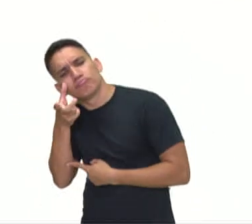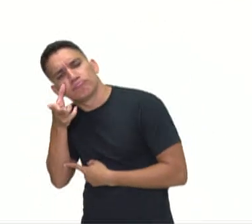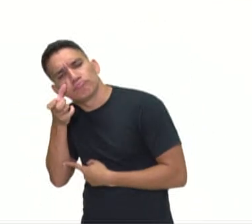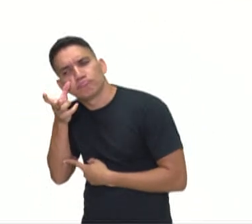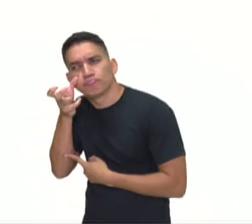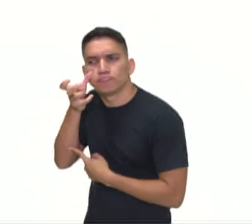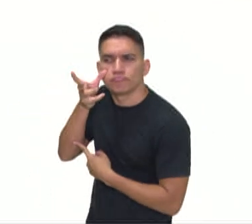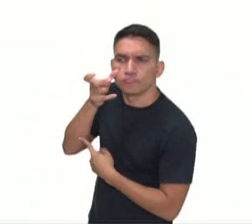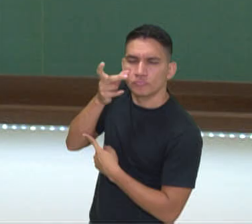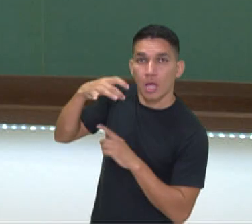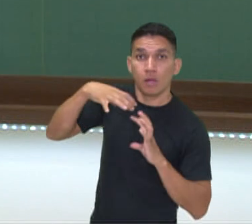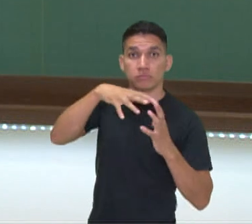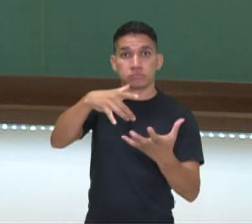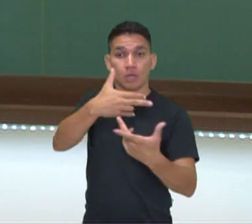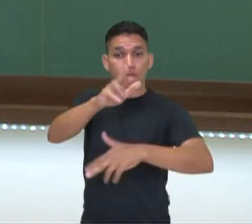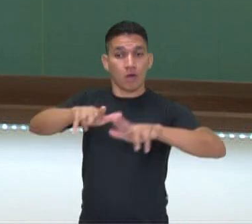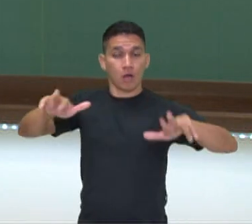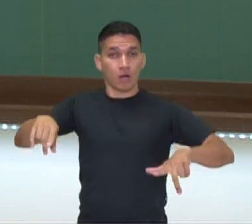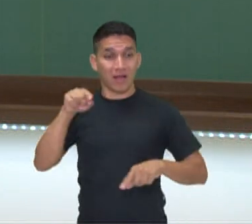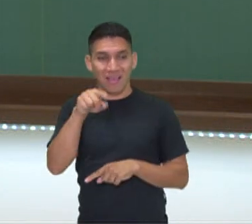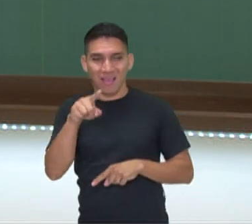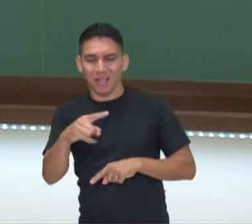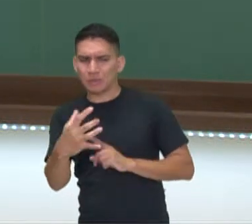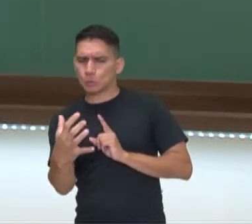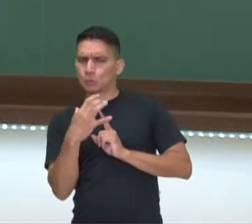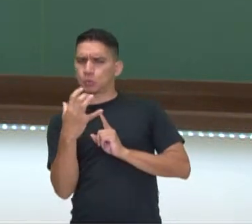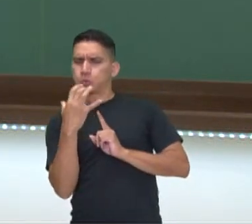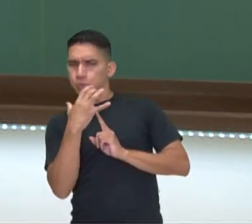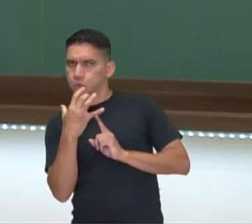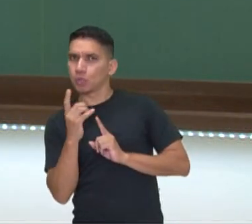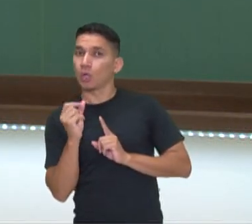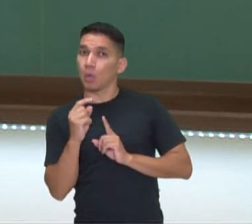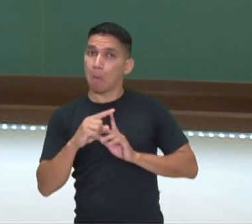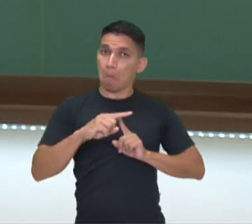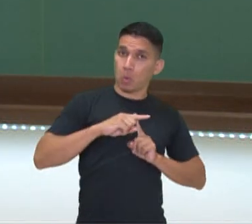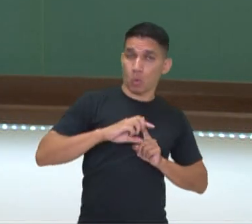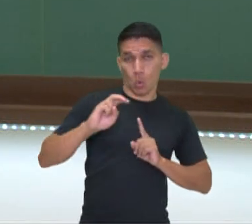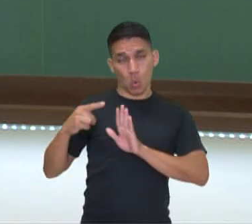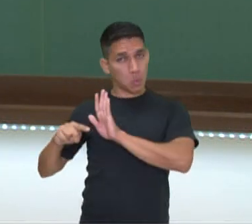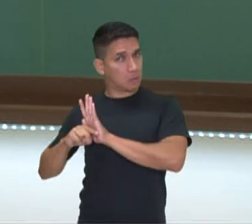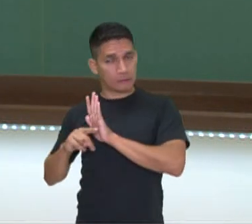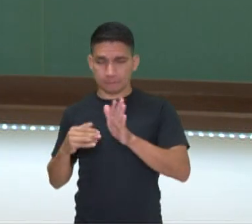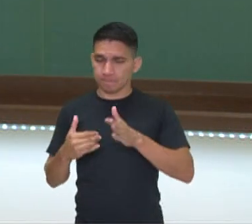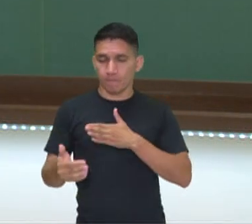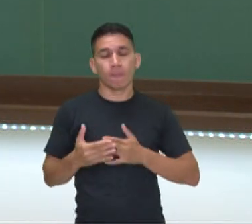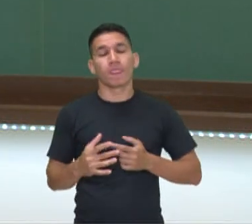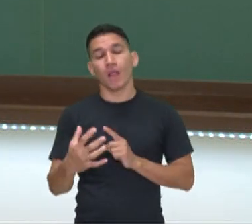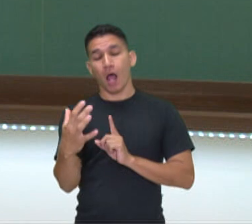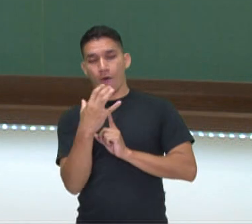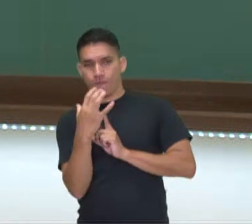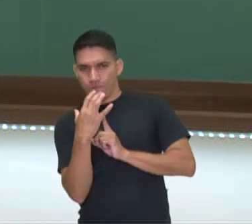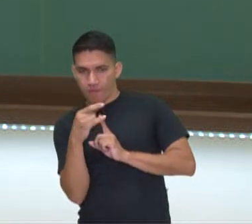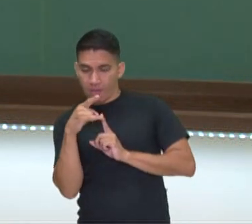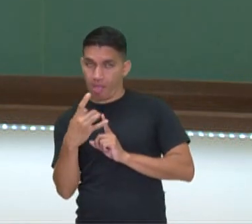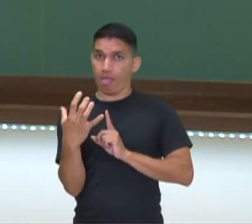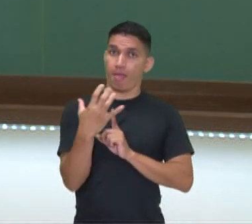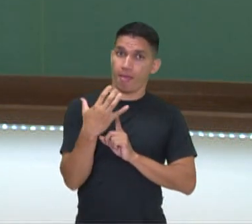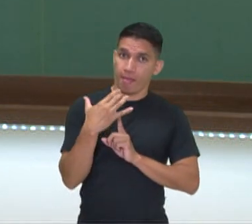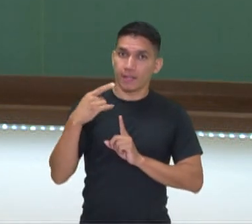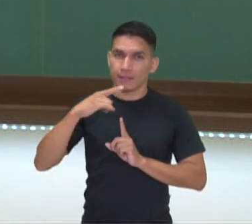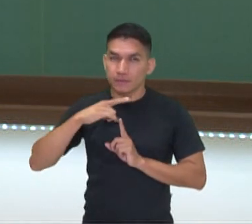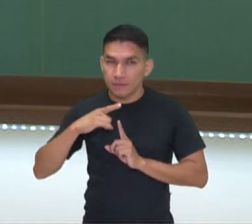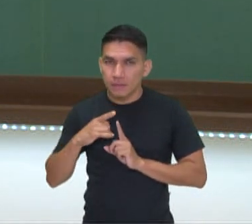do mundo e essas coisas me afetam. E essa afecção, então, o fato delas me